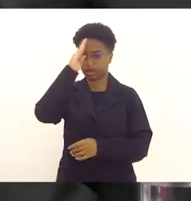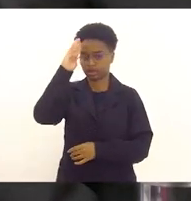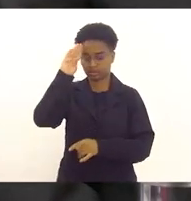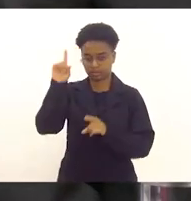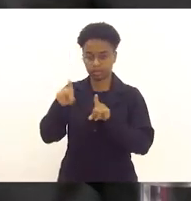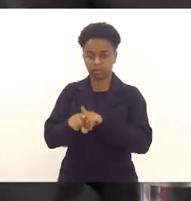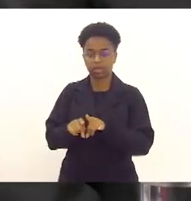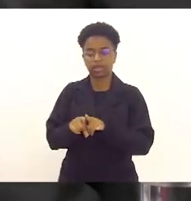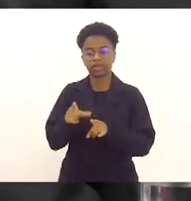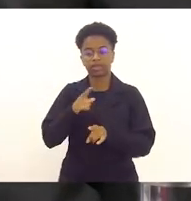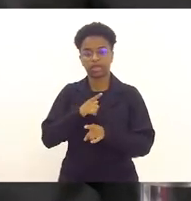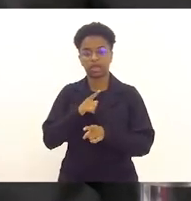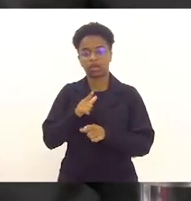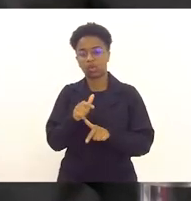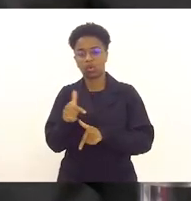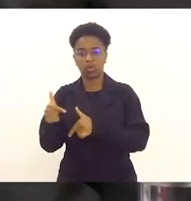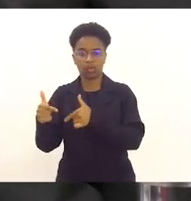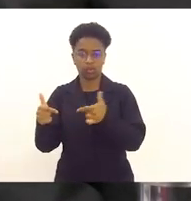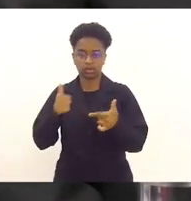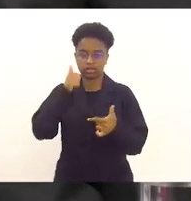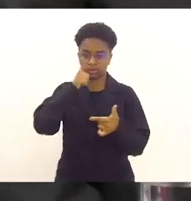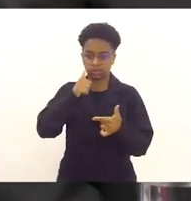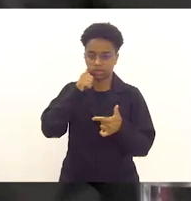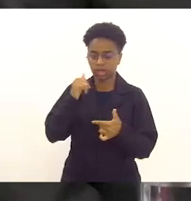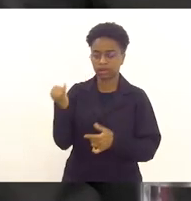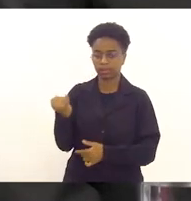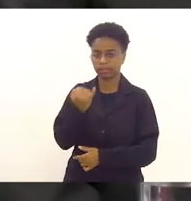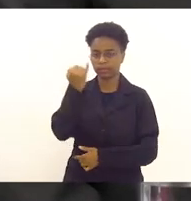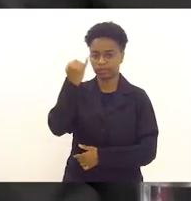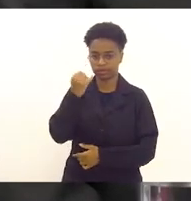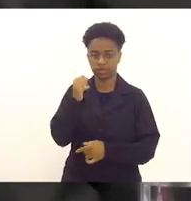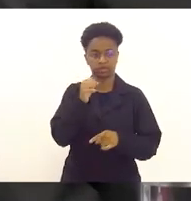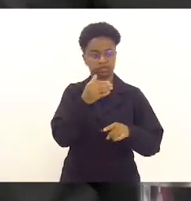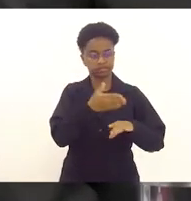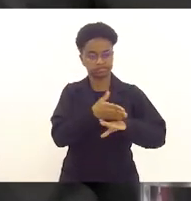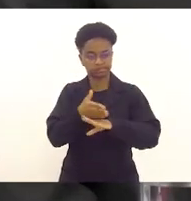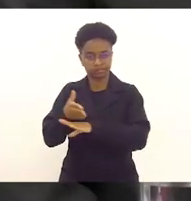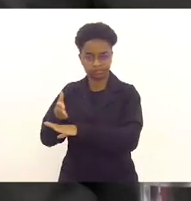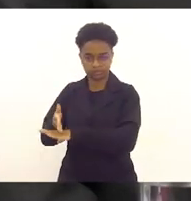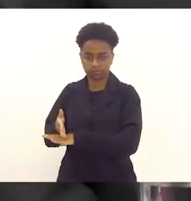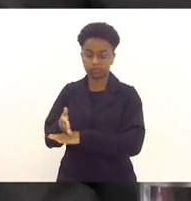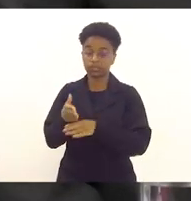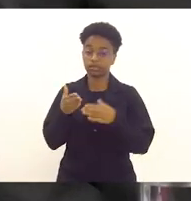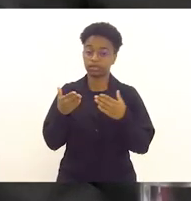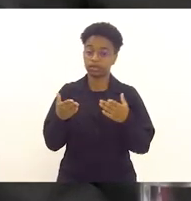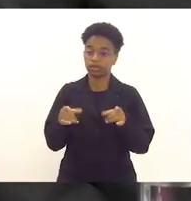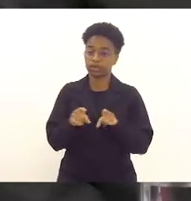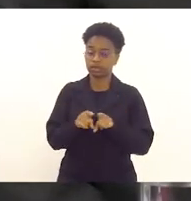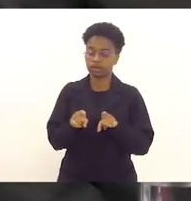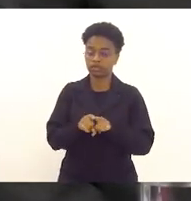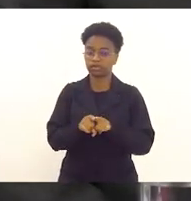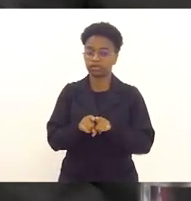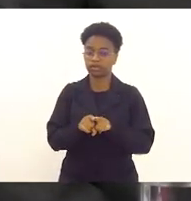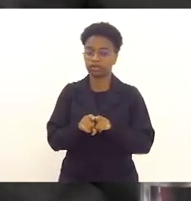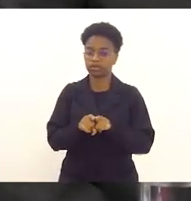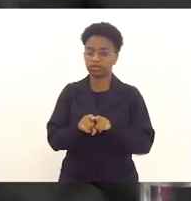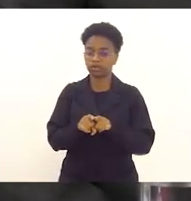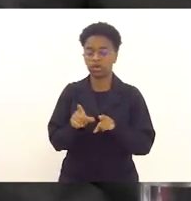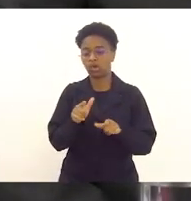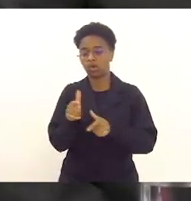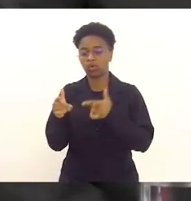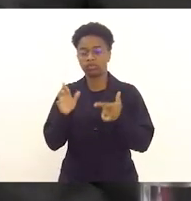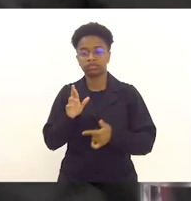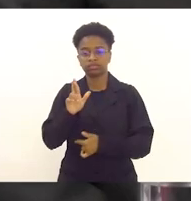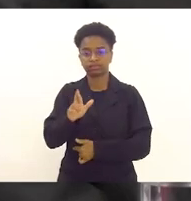é defensora pública delícia a líder glória da guarda municipal e também representantes aí